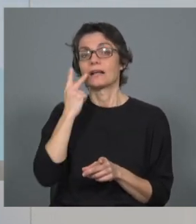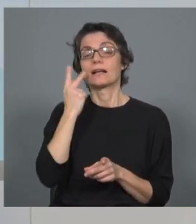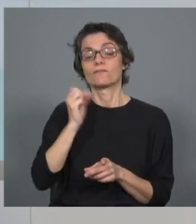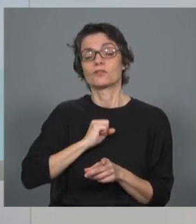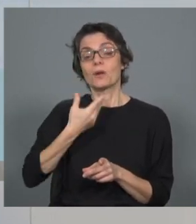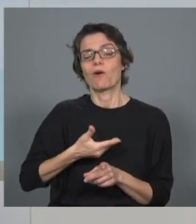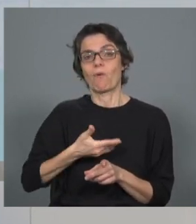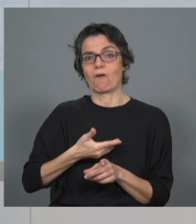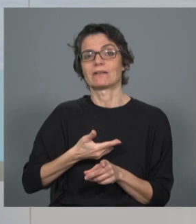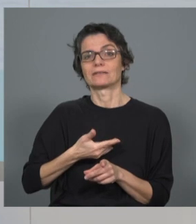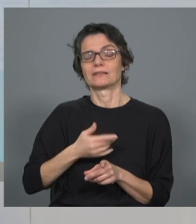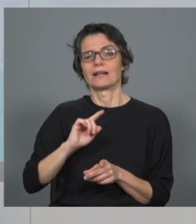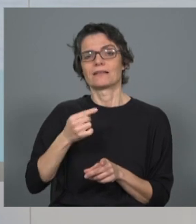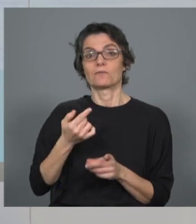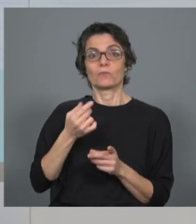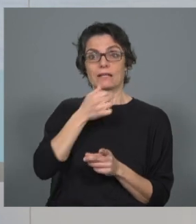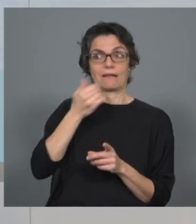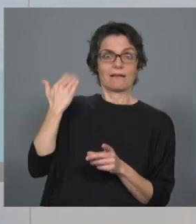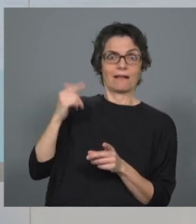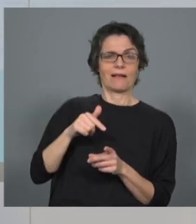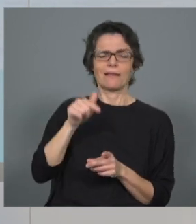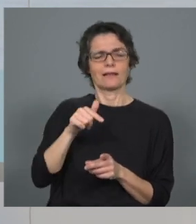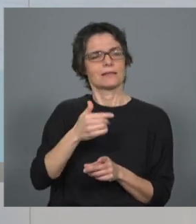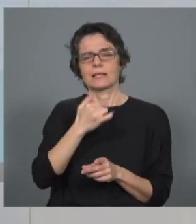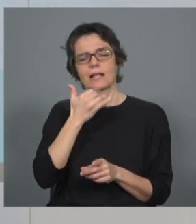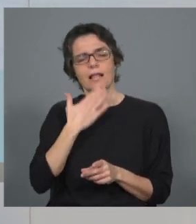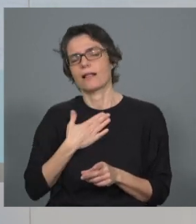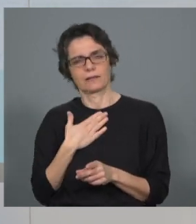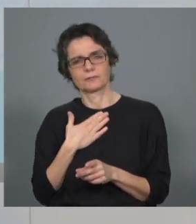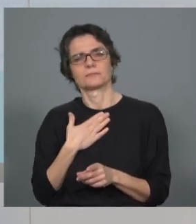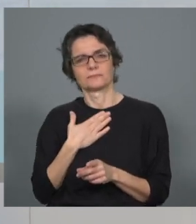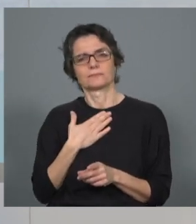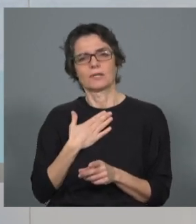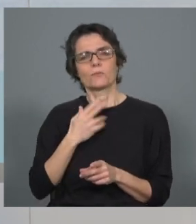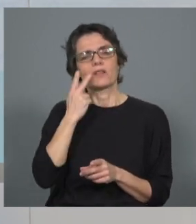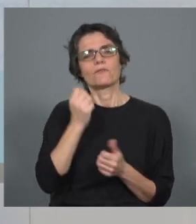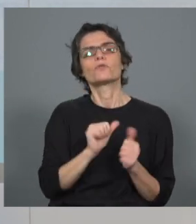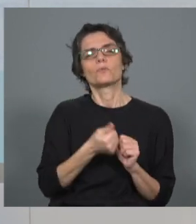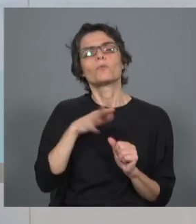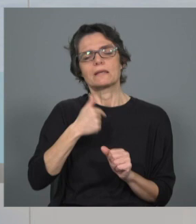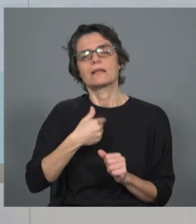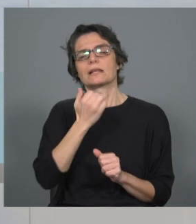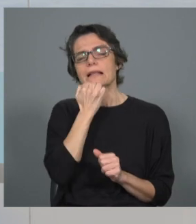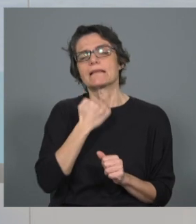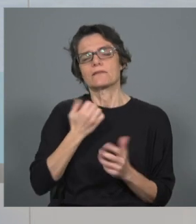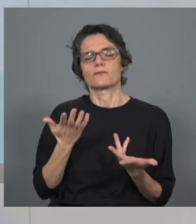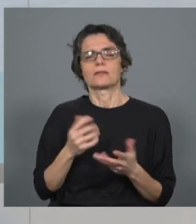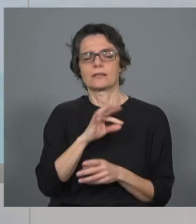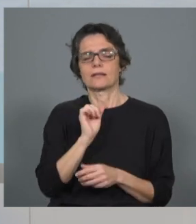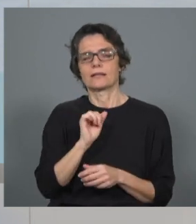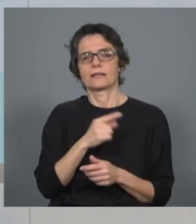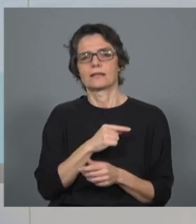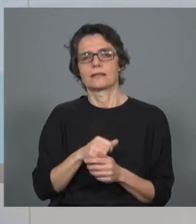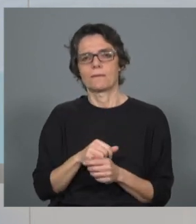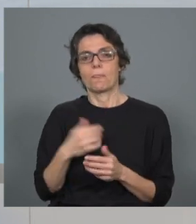a minha vocação à vida consagrada, é a vocação que mais me deixa feliz. É a vocação que até hoje mais me preencheu, até